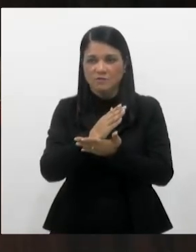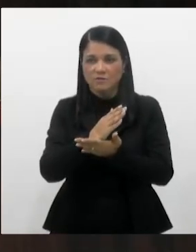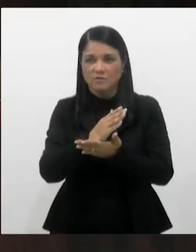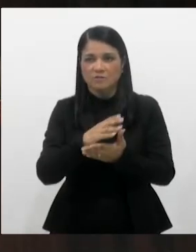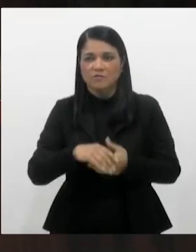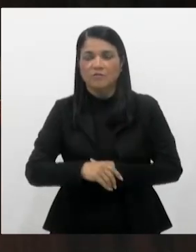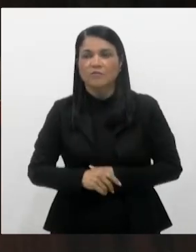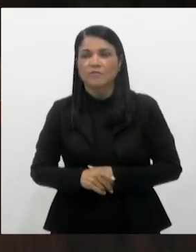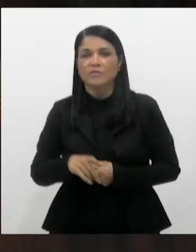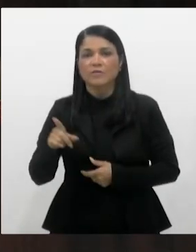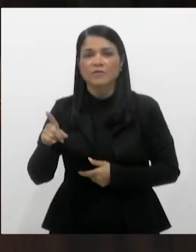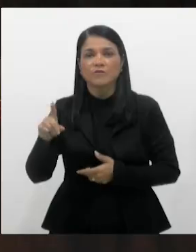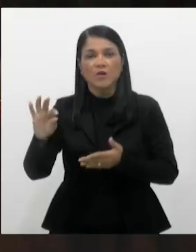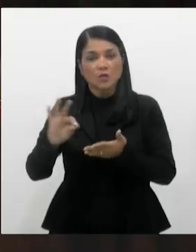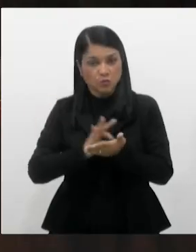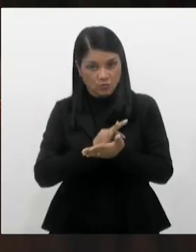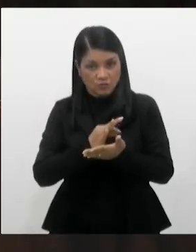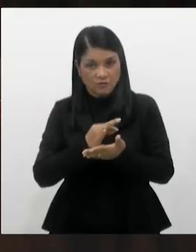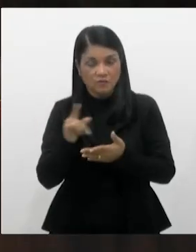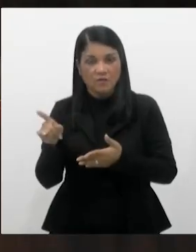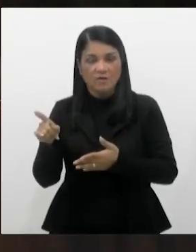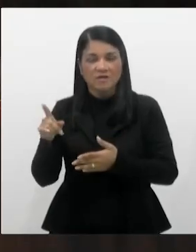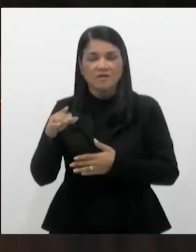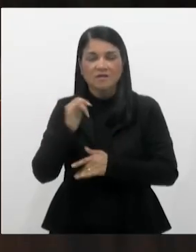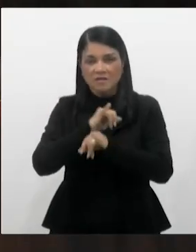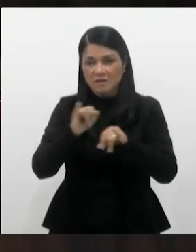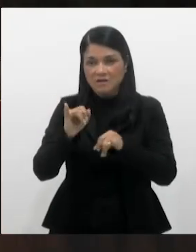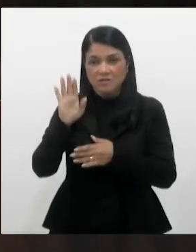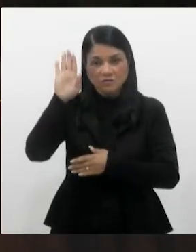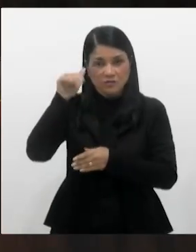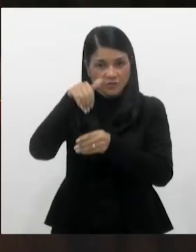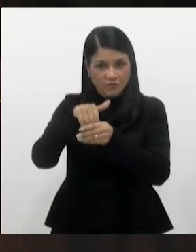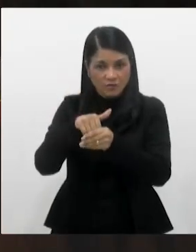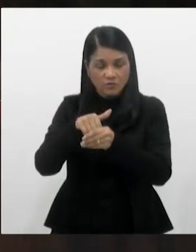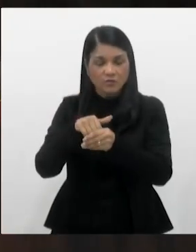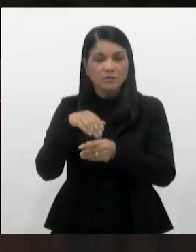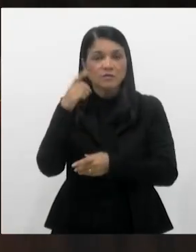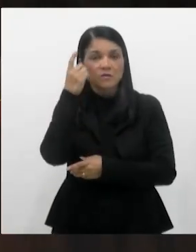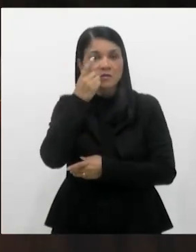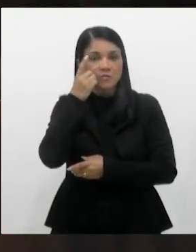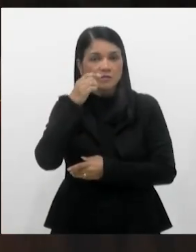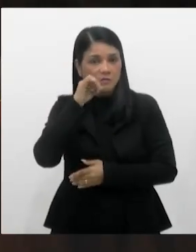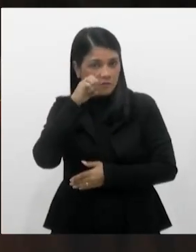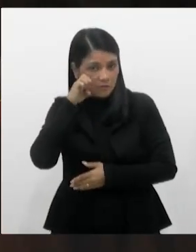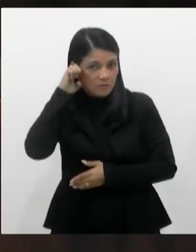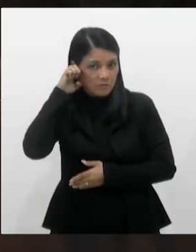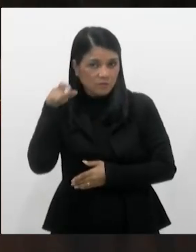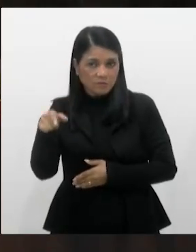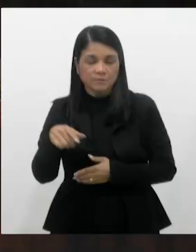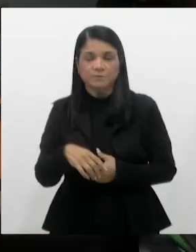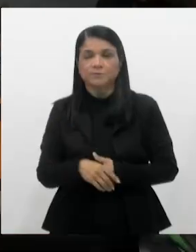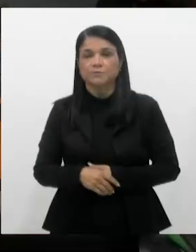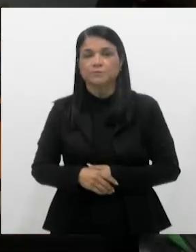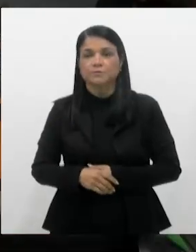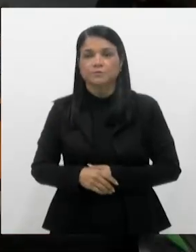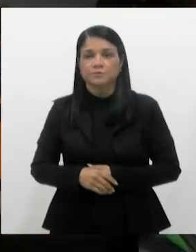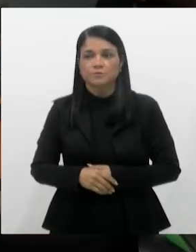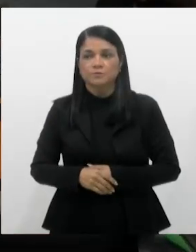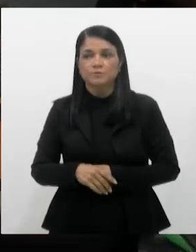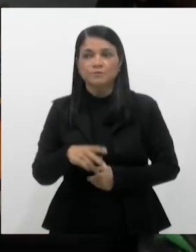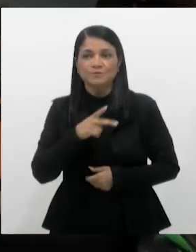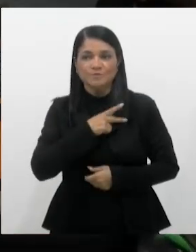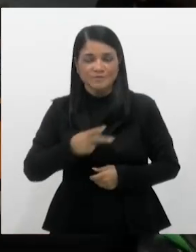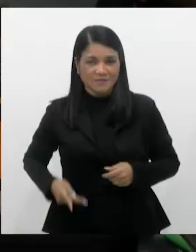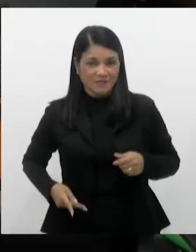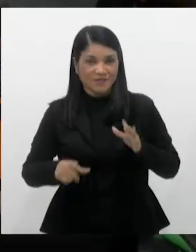Aprovado. Vai autógrafo para a declaração de voto, deputada Élica Takimoto. Presidente, antes de mais nada, eu